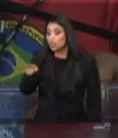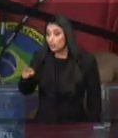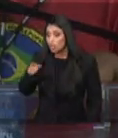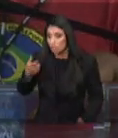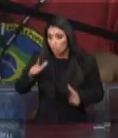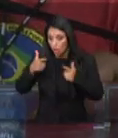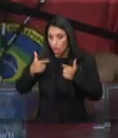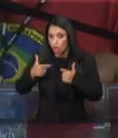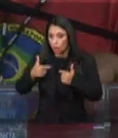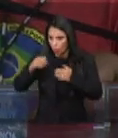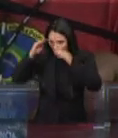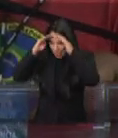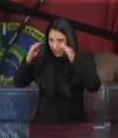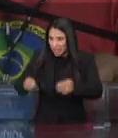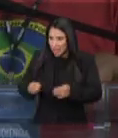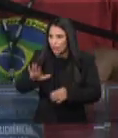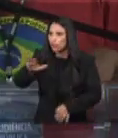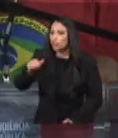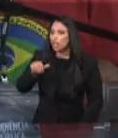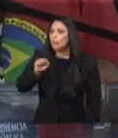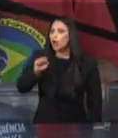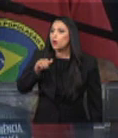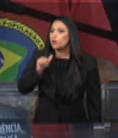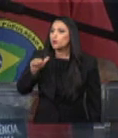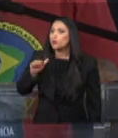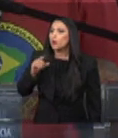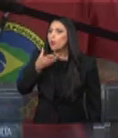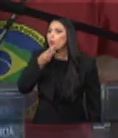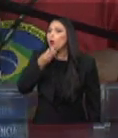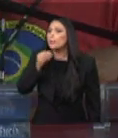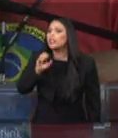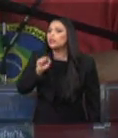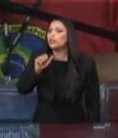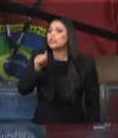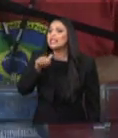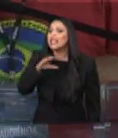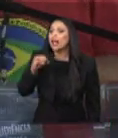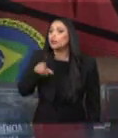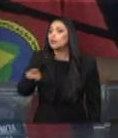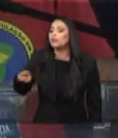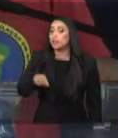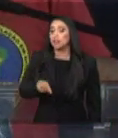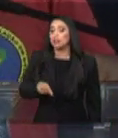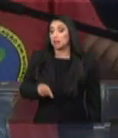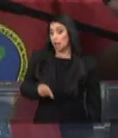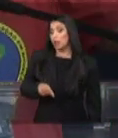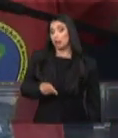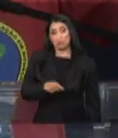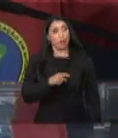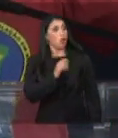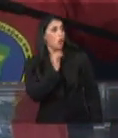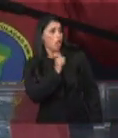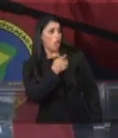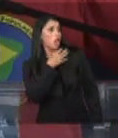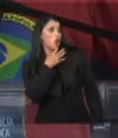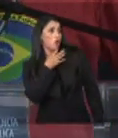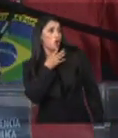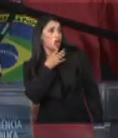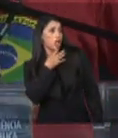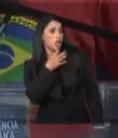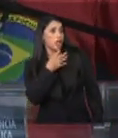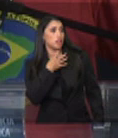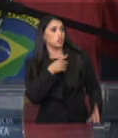se comportar Vou chamar o homem do saco para você a Beatriz olhou para a cara da professora e falou professora chame do homem do saco eu conheço o Samuel